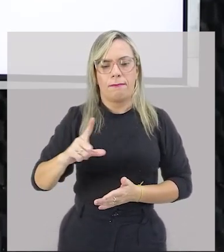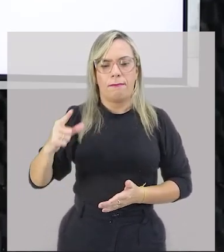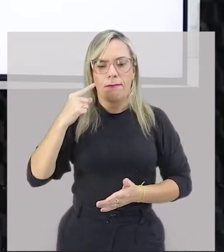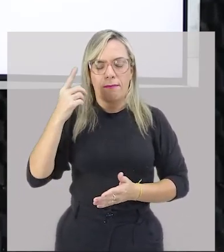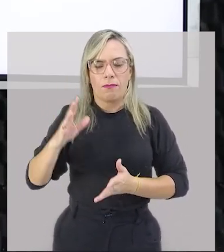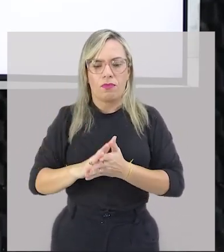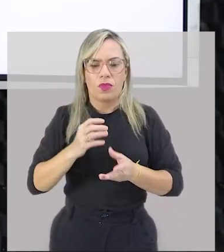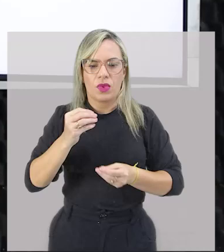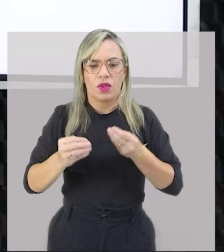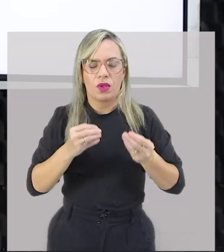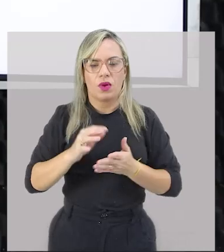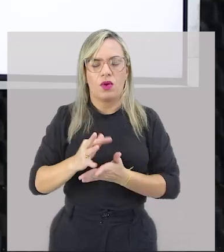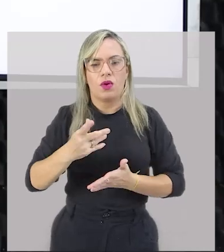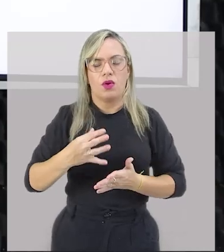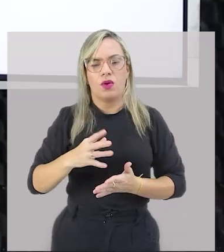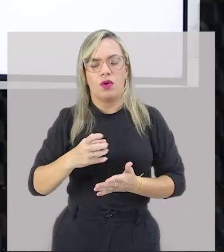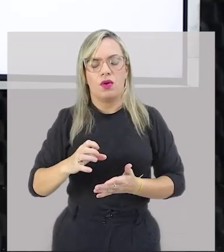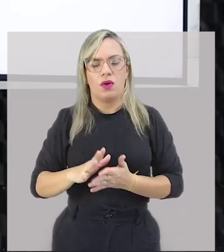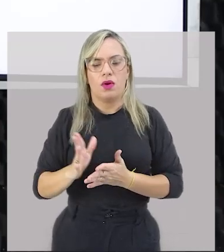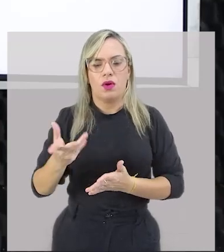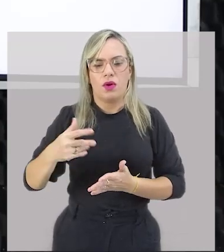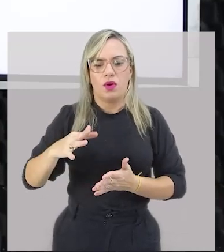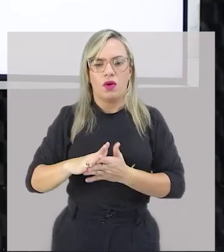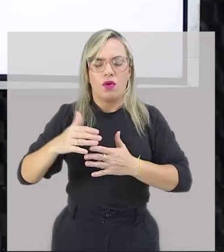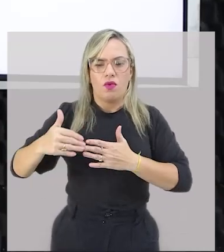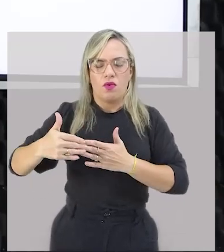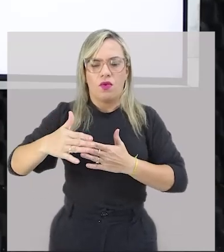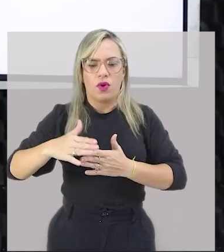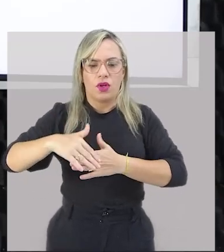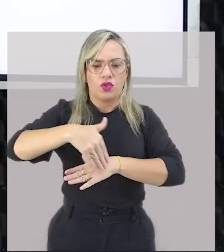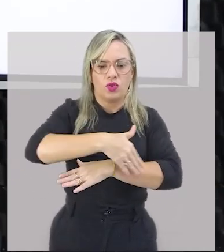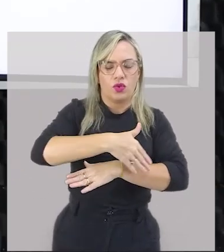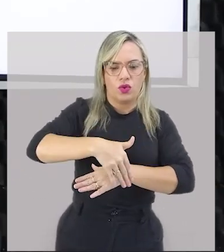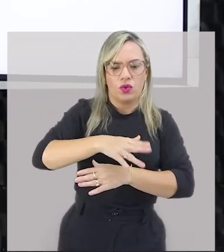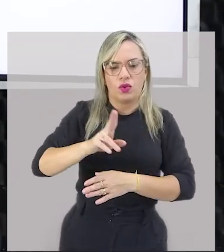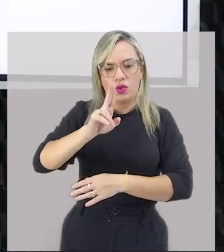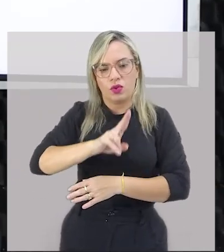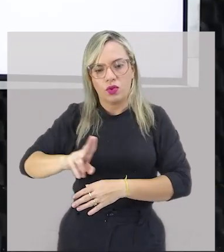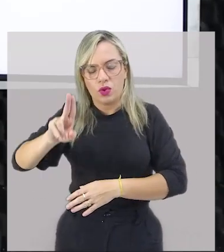os off-roads que falam, né, os fora de estrada, e também nós temos